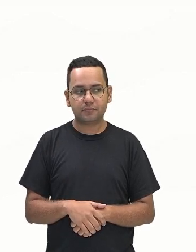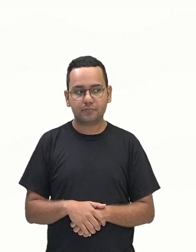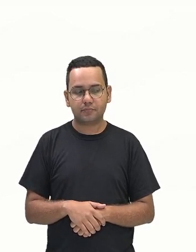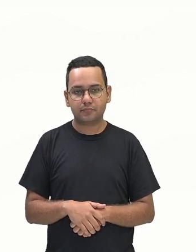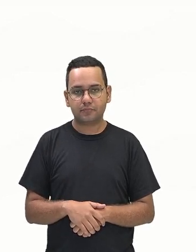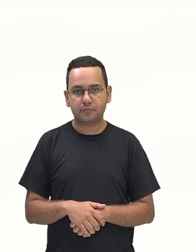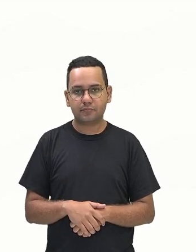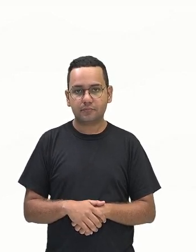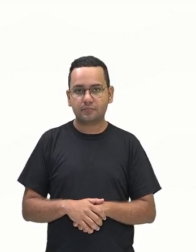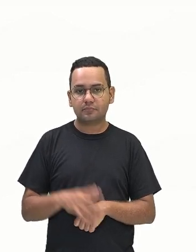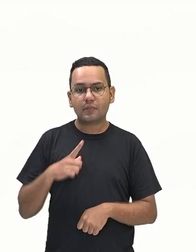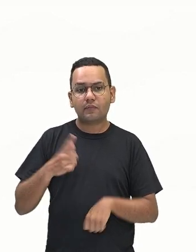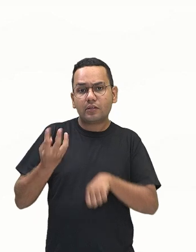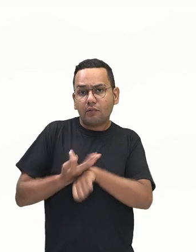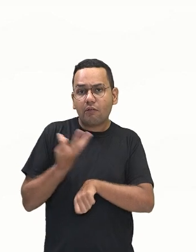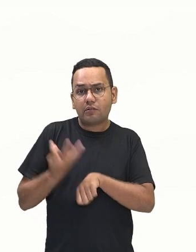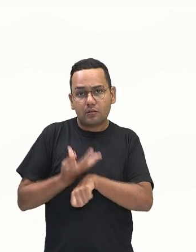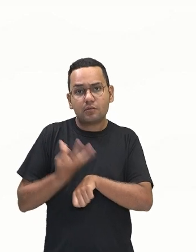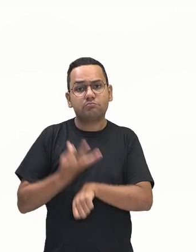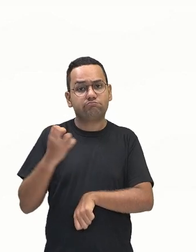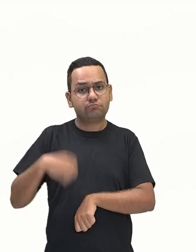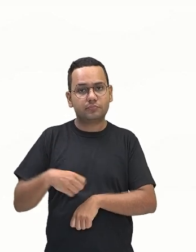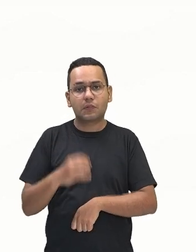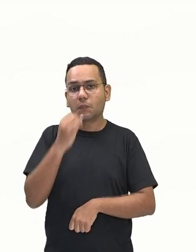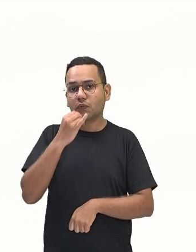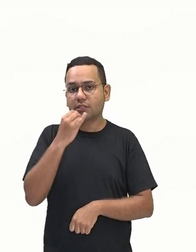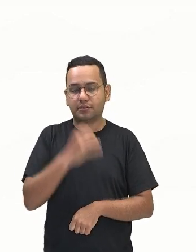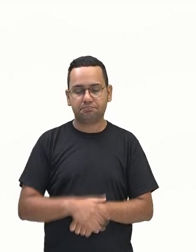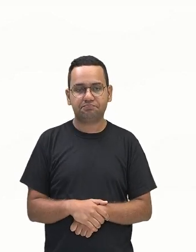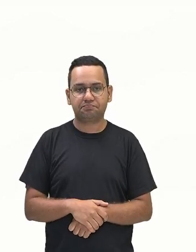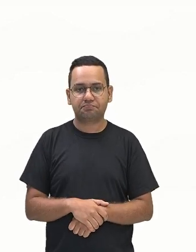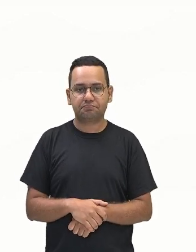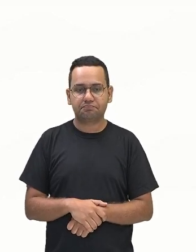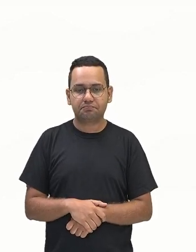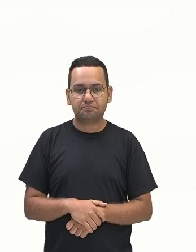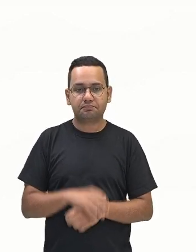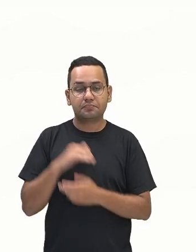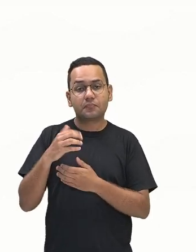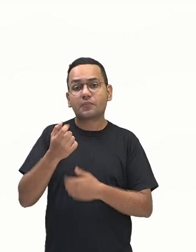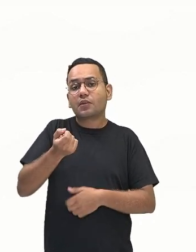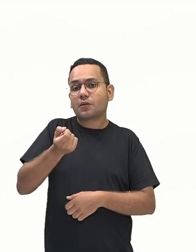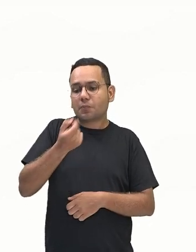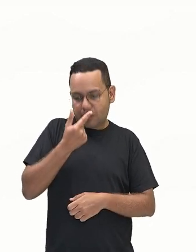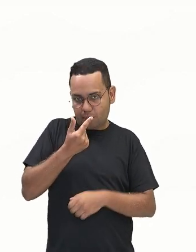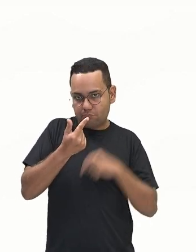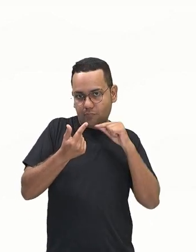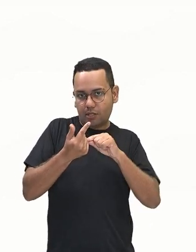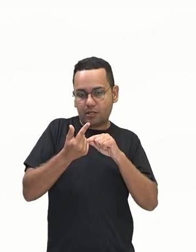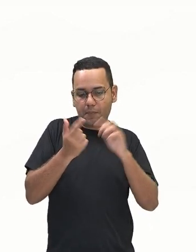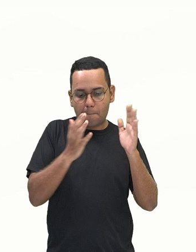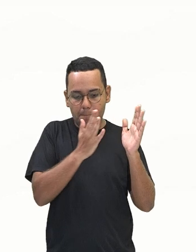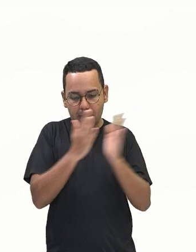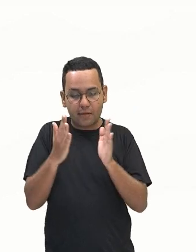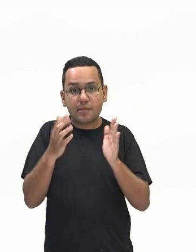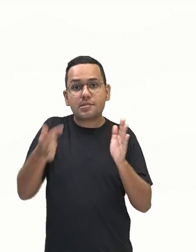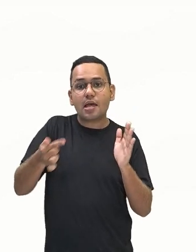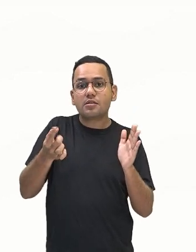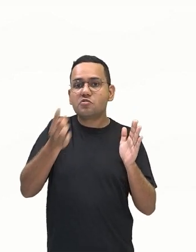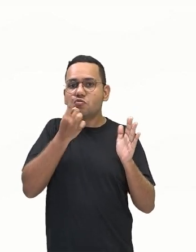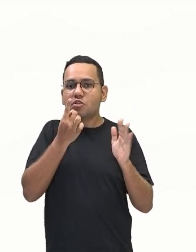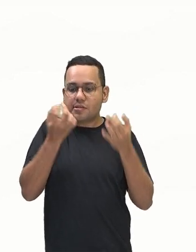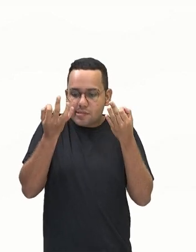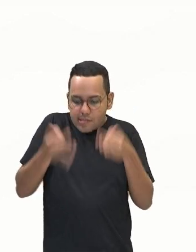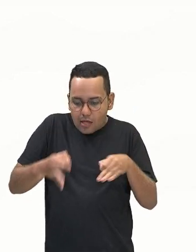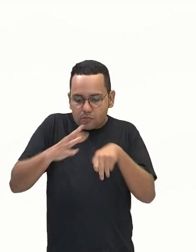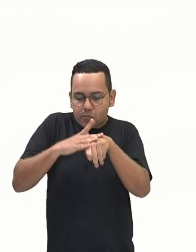porque se o medicamento ele tem 7 dias, vamos dizer, 7 dias para poder ter uma ação,